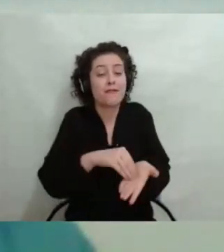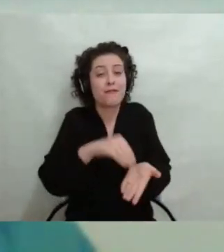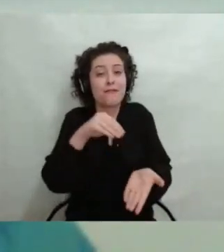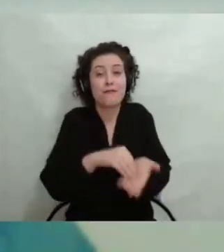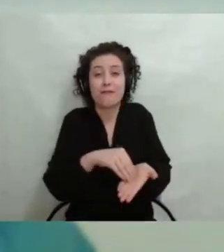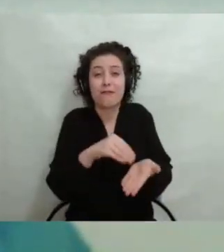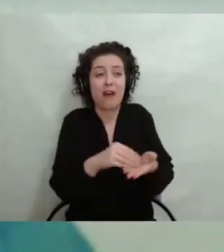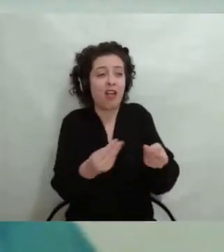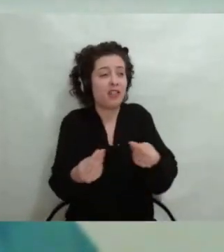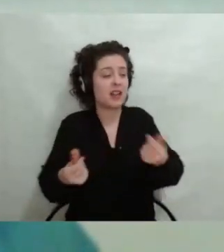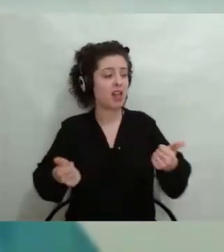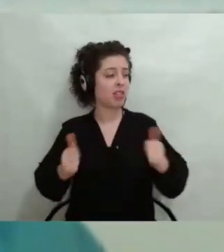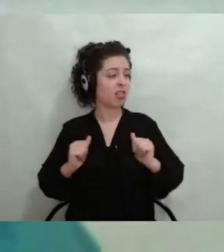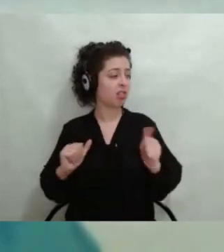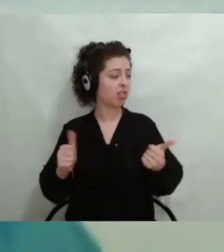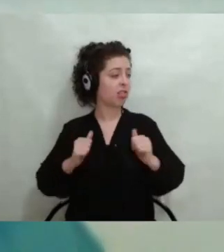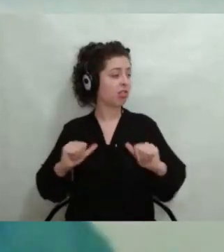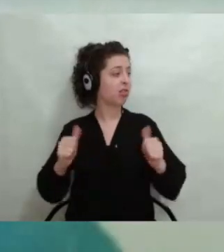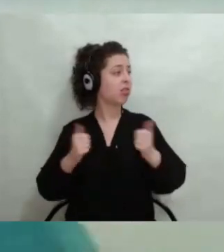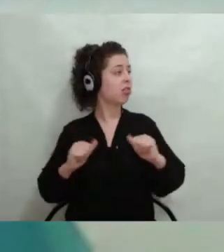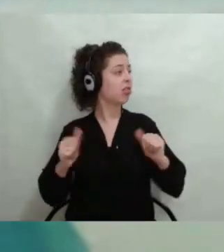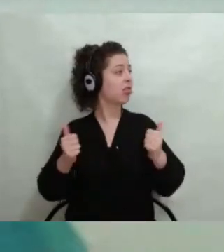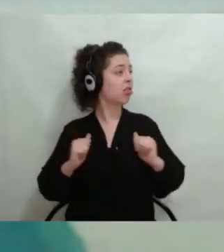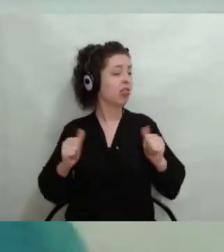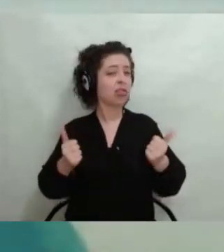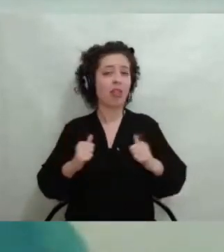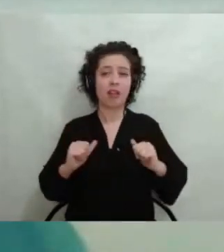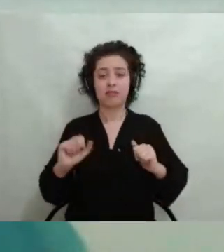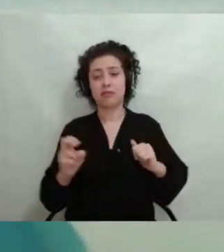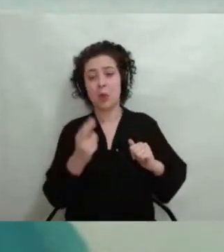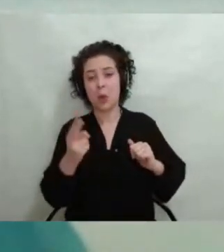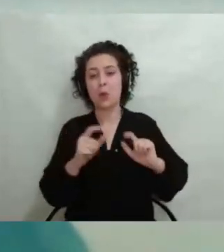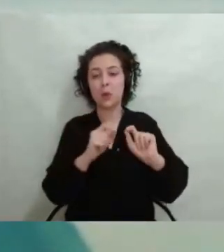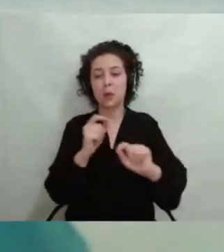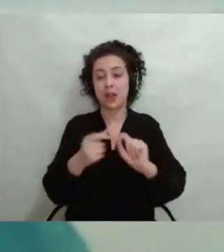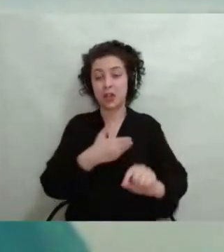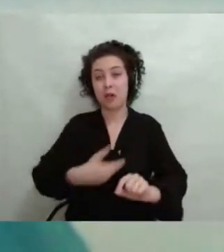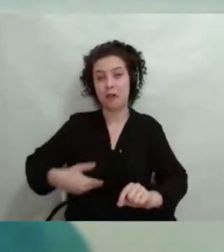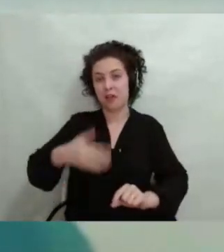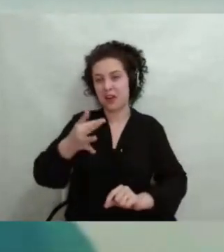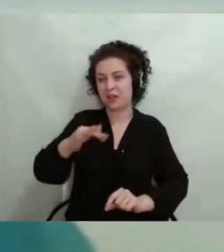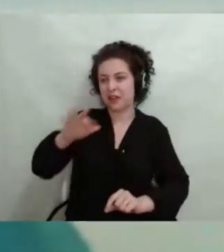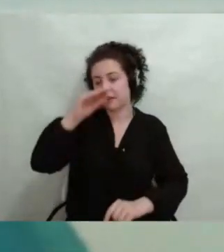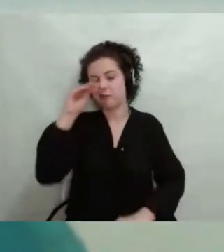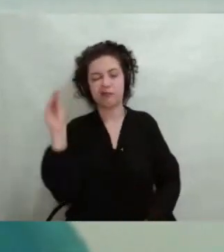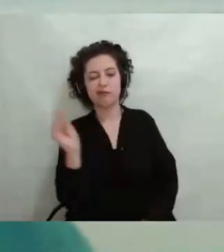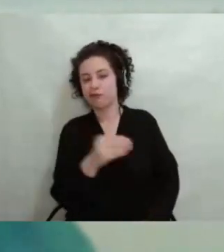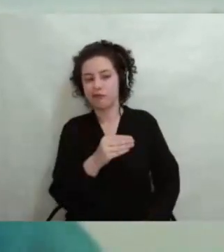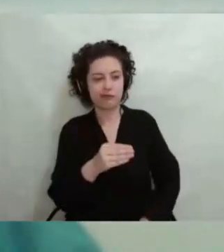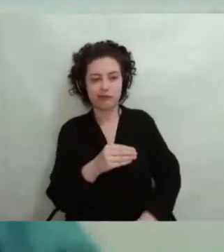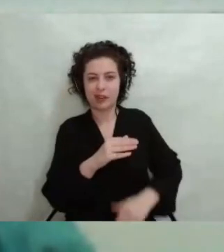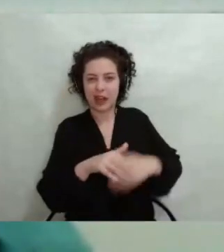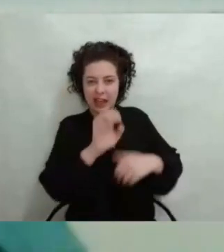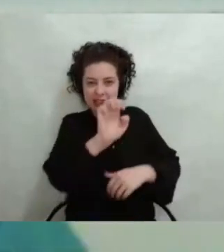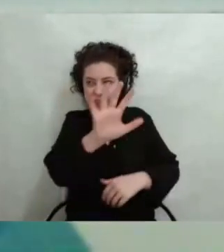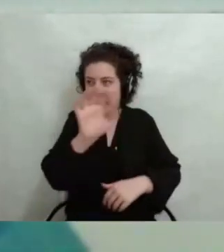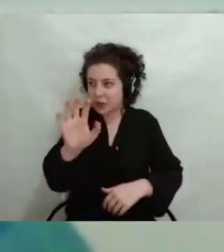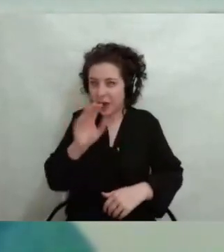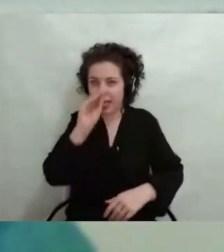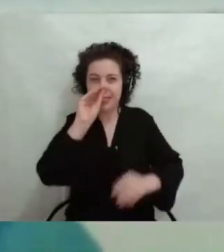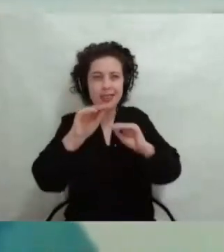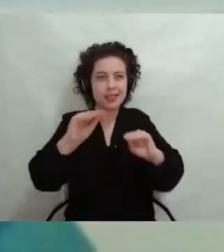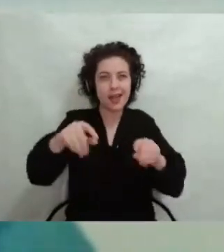inação, uma inércia, ou mesmo um boicote do governo federal às iniciativas estaduais e